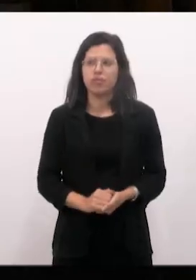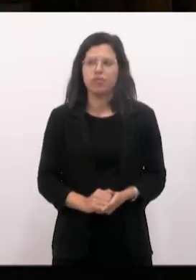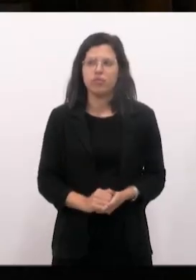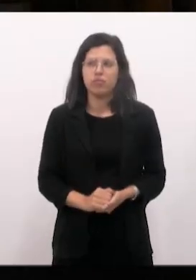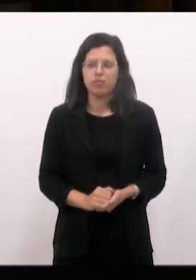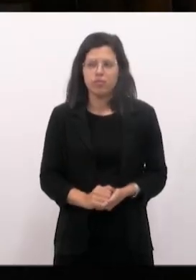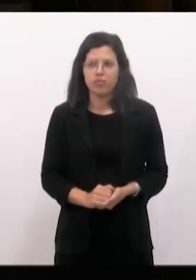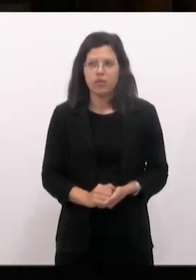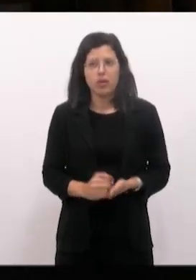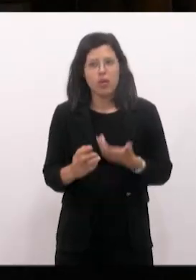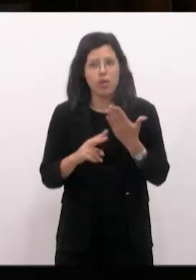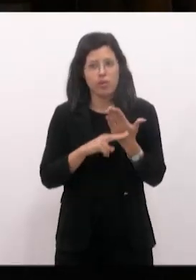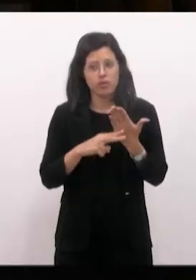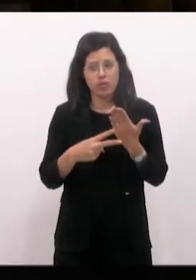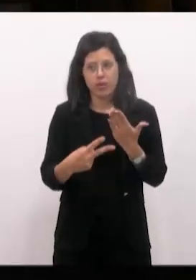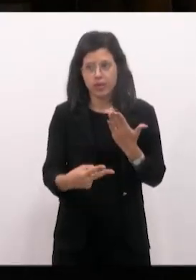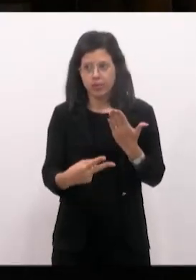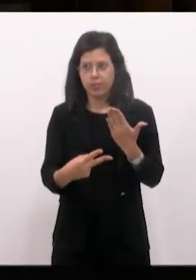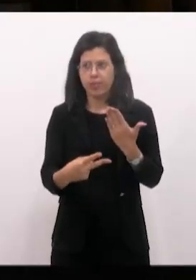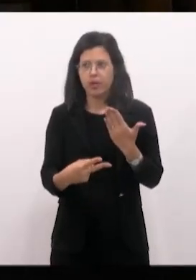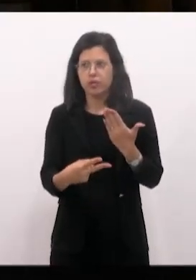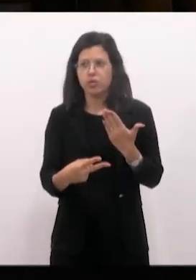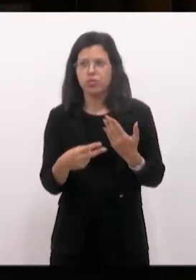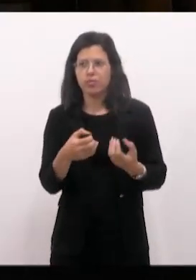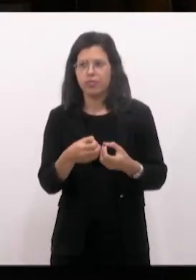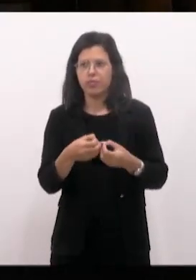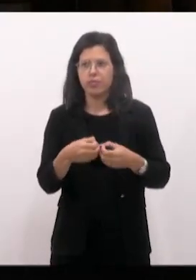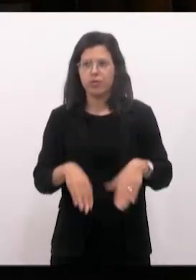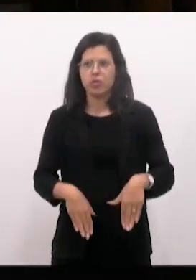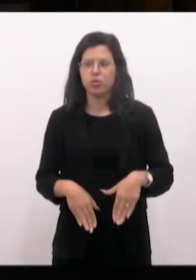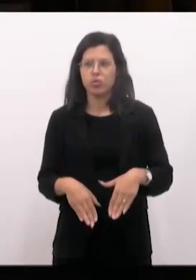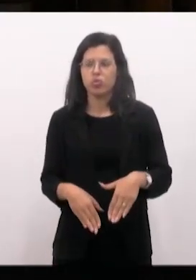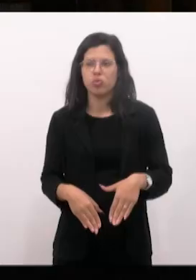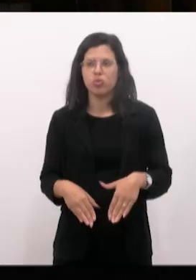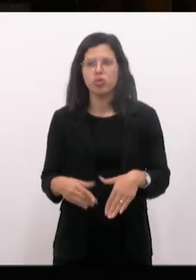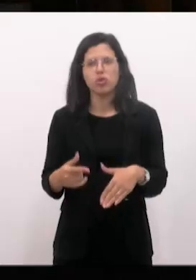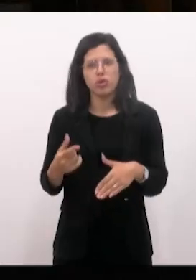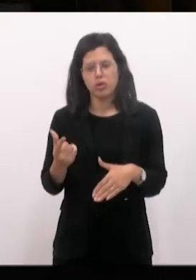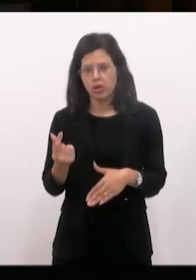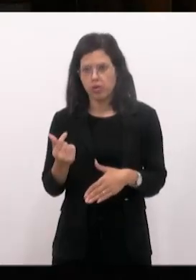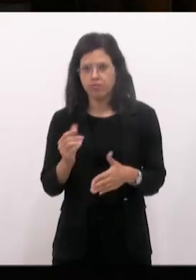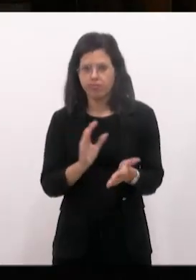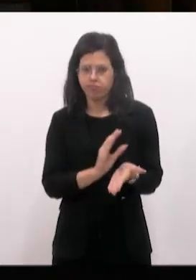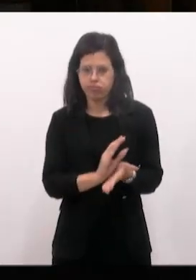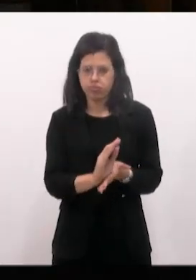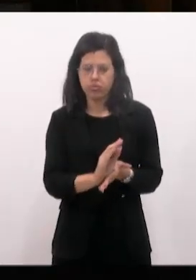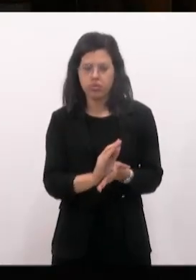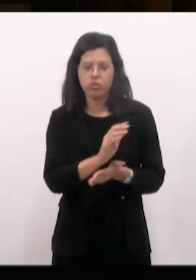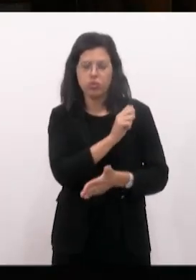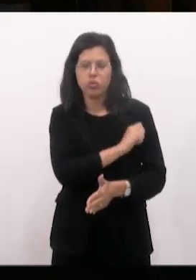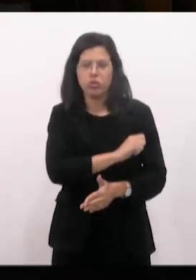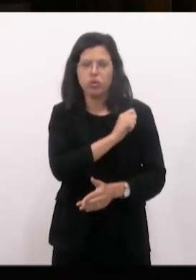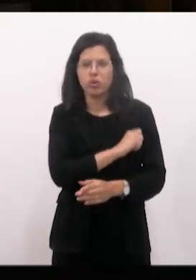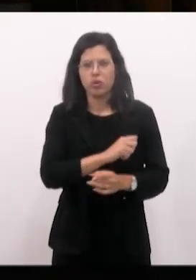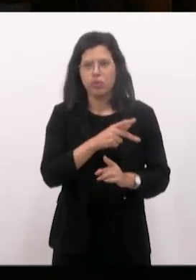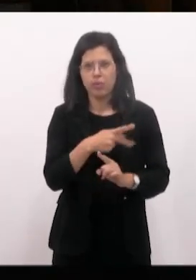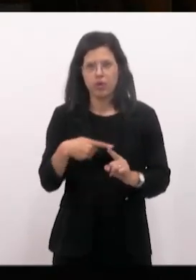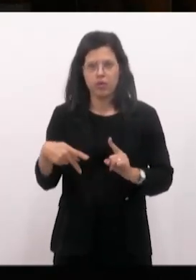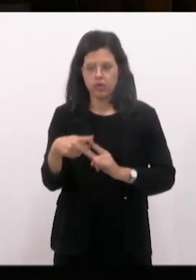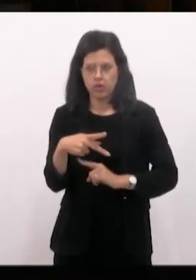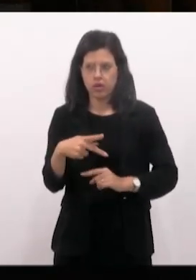por via de consequência, prejudicando o fluxo de caixa do Rio Previdência